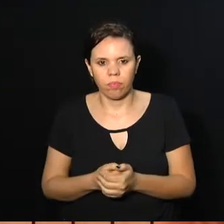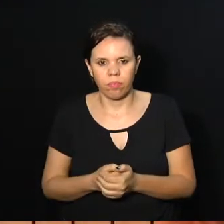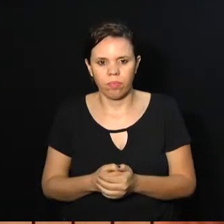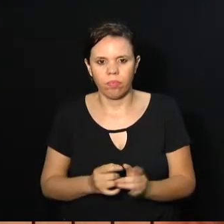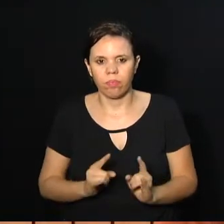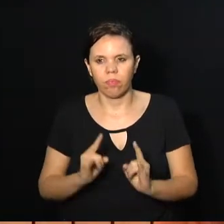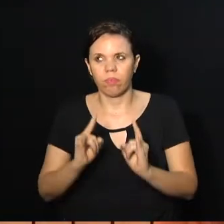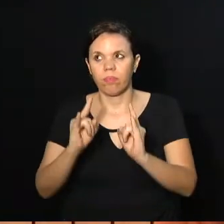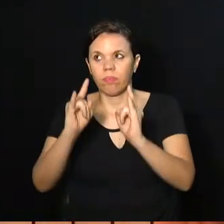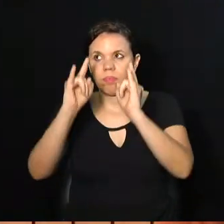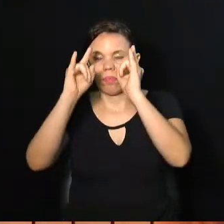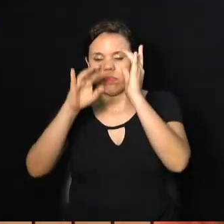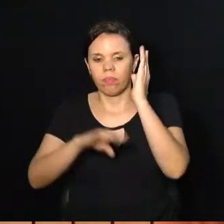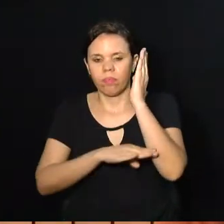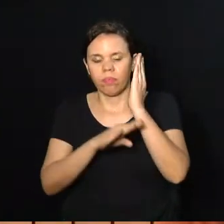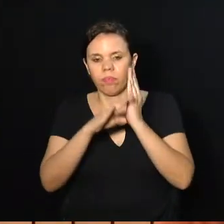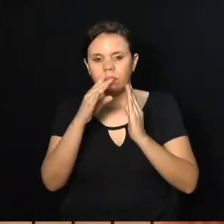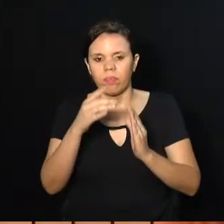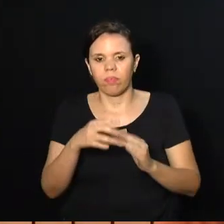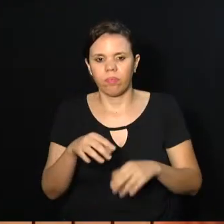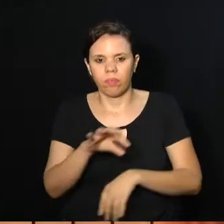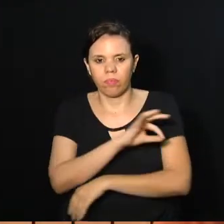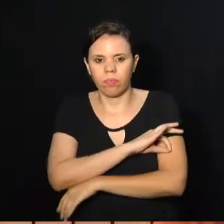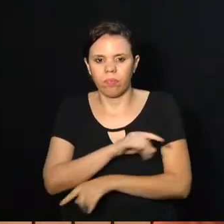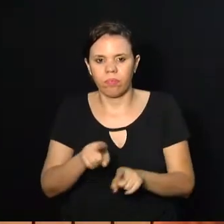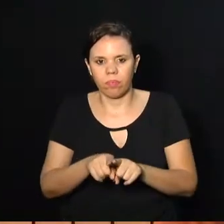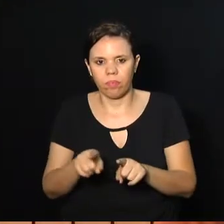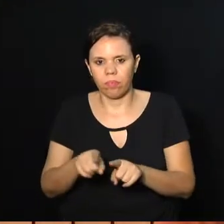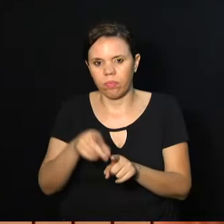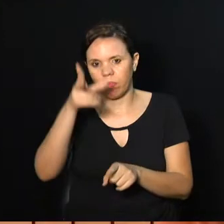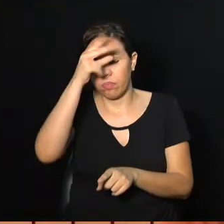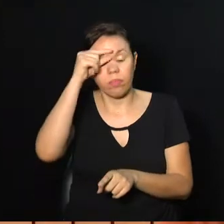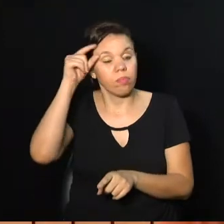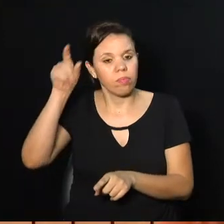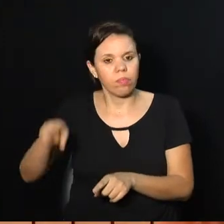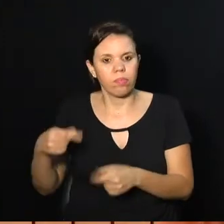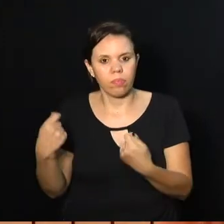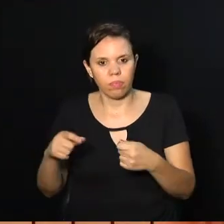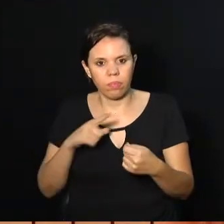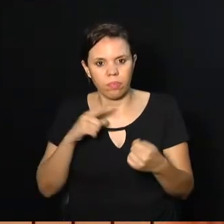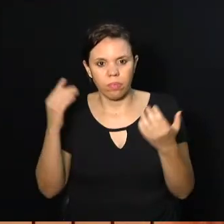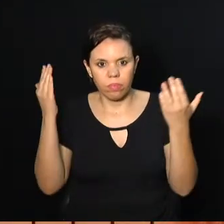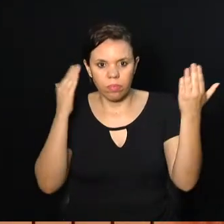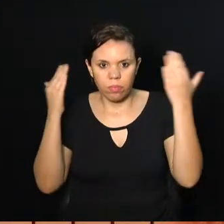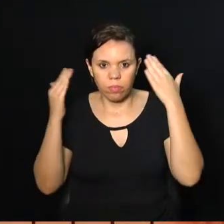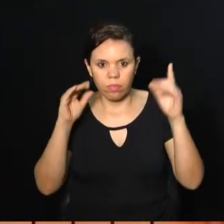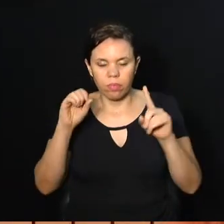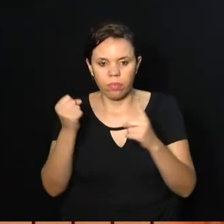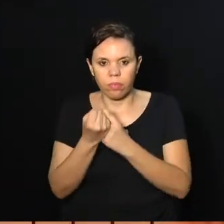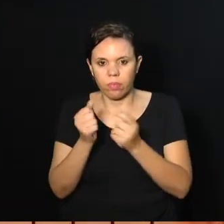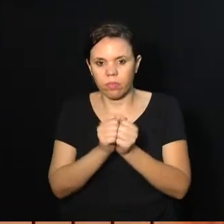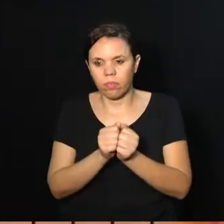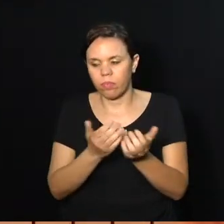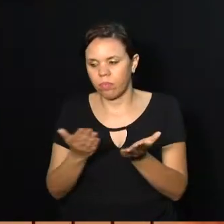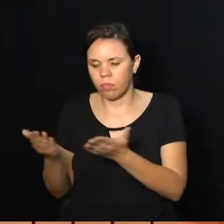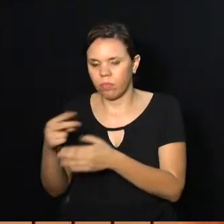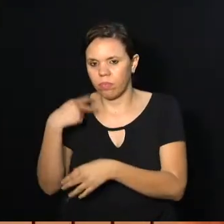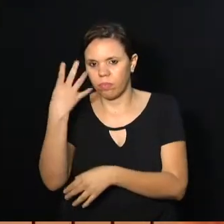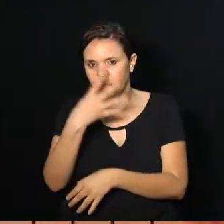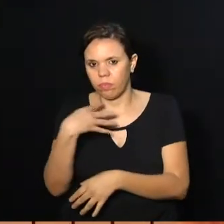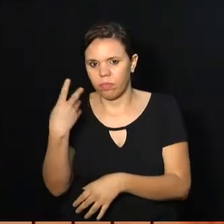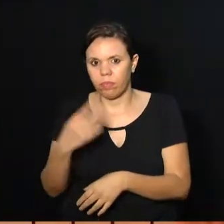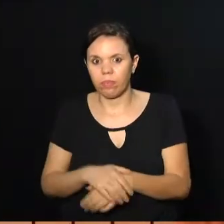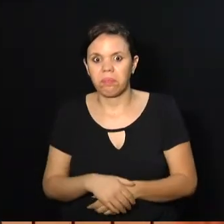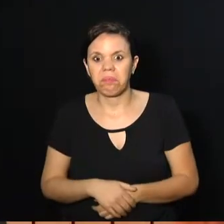da Prefeitura Municipal de Campinas. Inclusive o prefeito de Campinas deveria ter uma psicóloga e um assistente social do lado dele 24 horas.